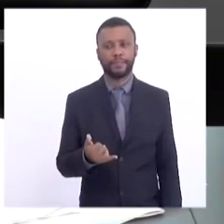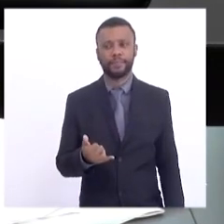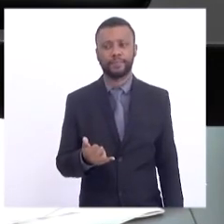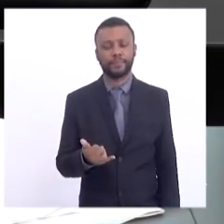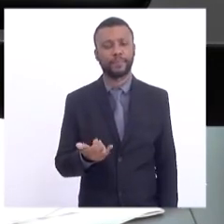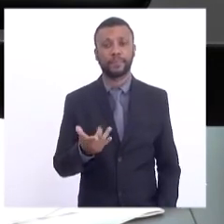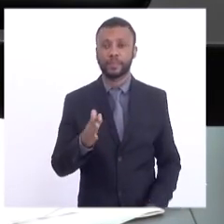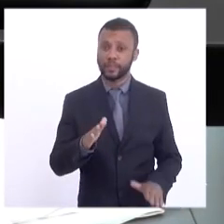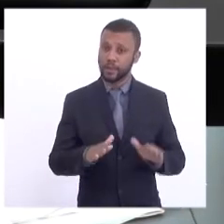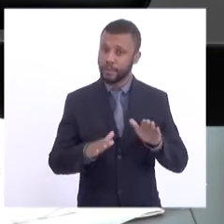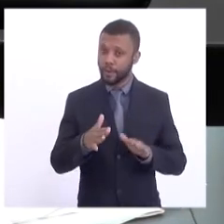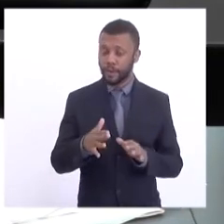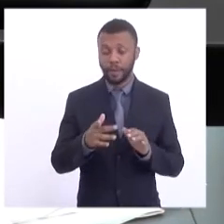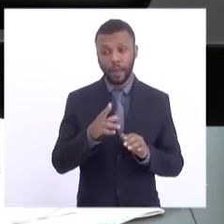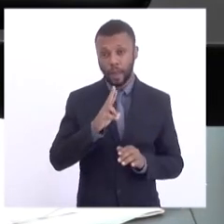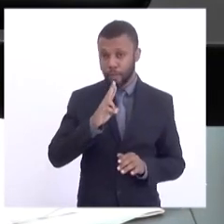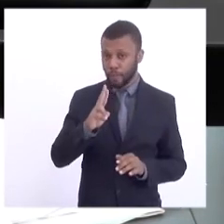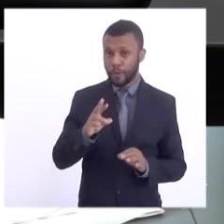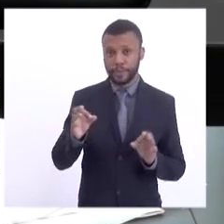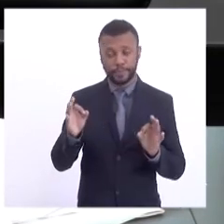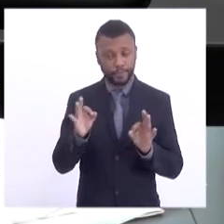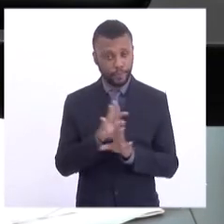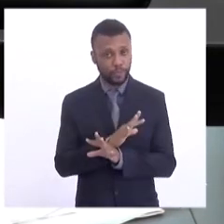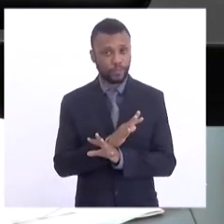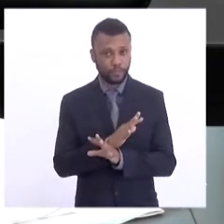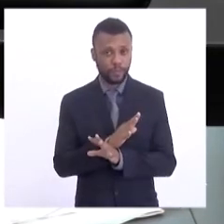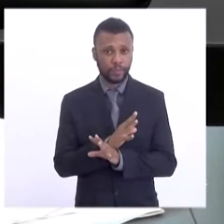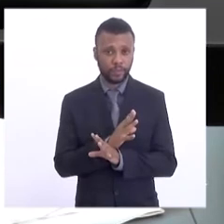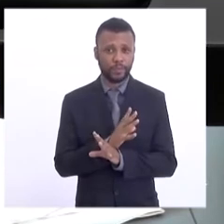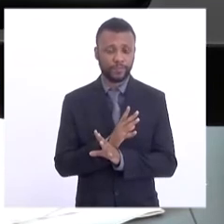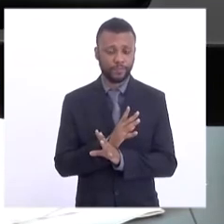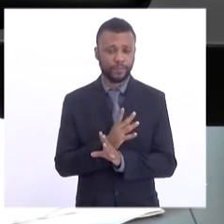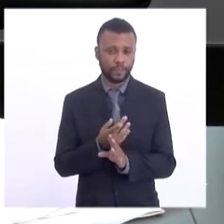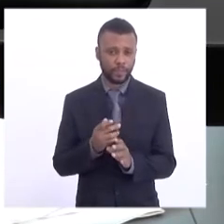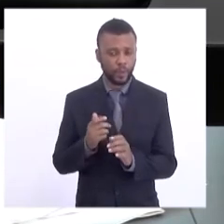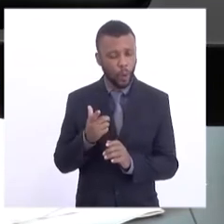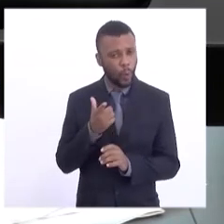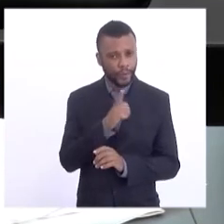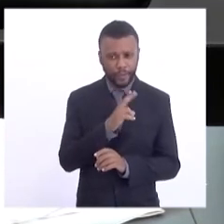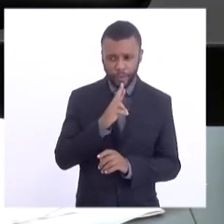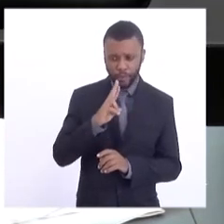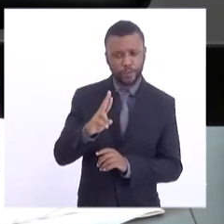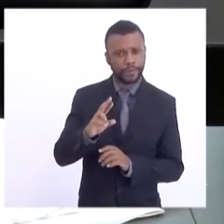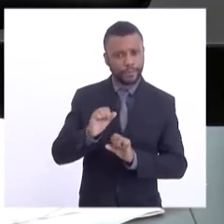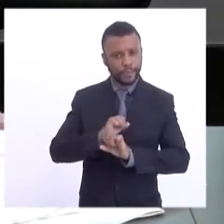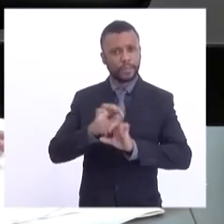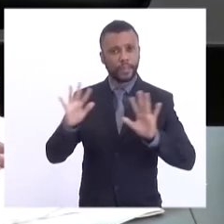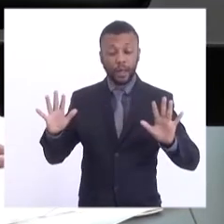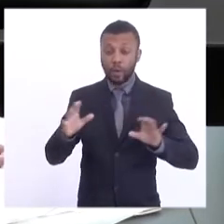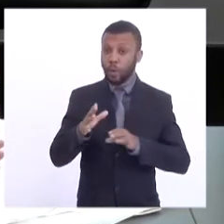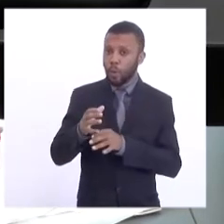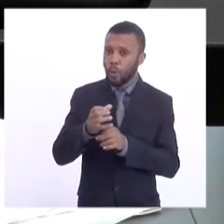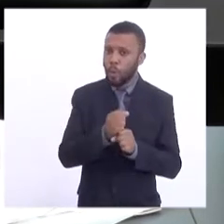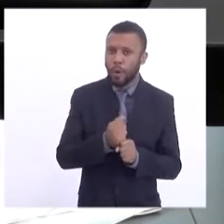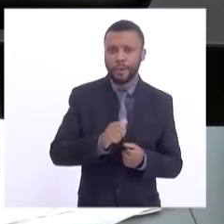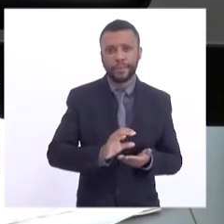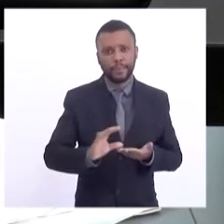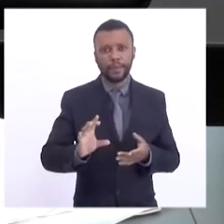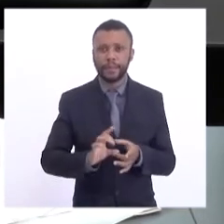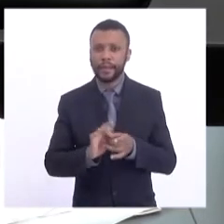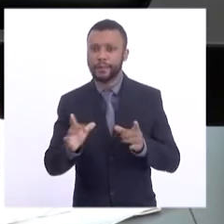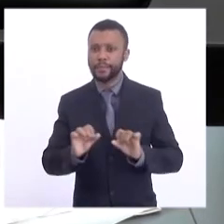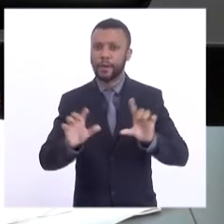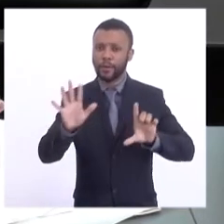e talvez a resposta seja totalmente completa mas não ficar muito incompleta o orçamento ele está disponível na